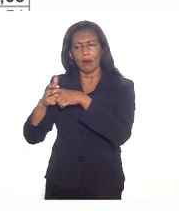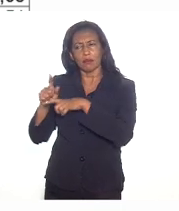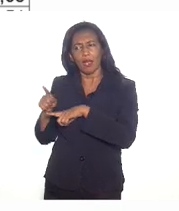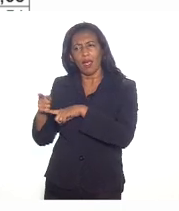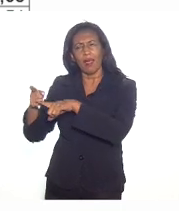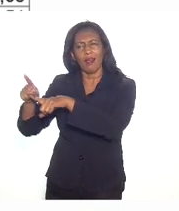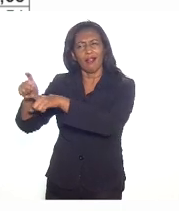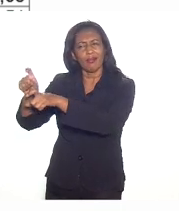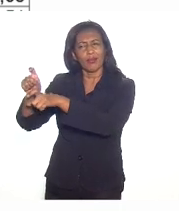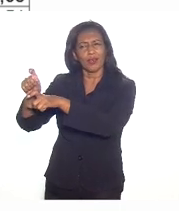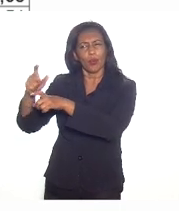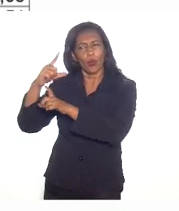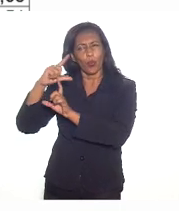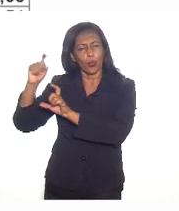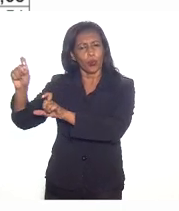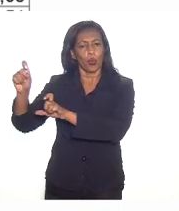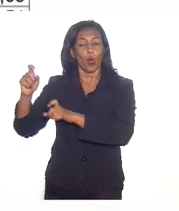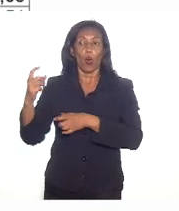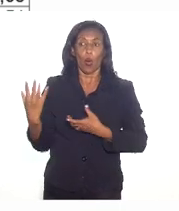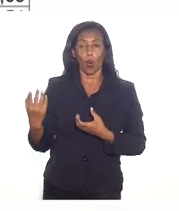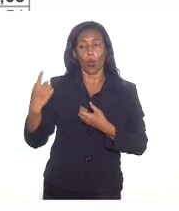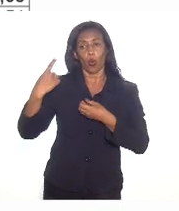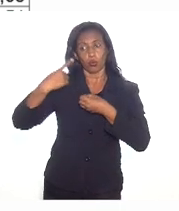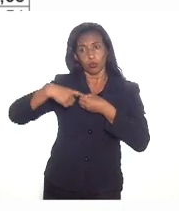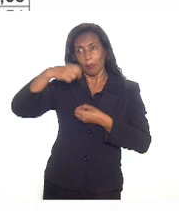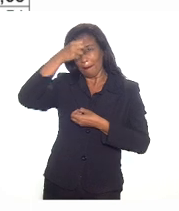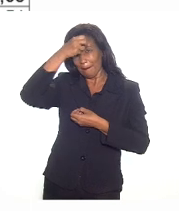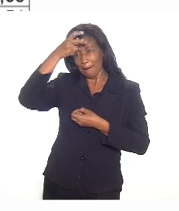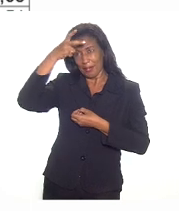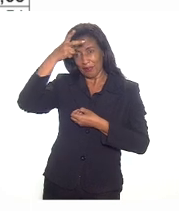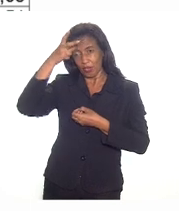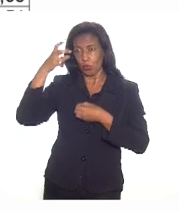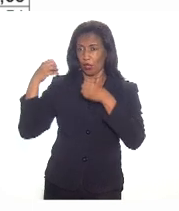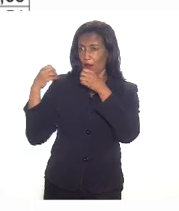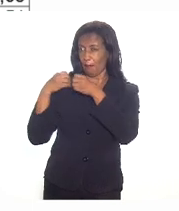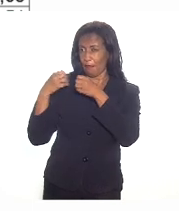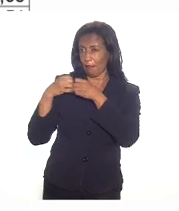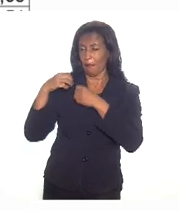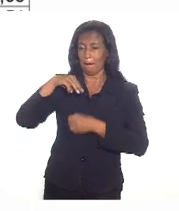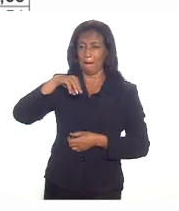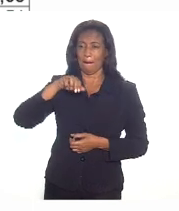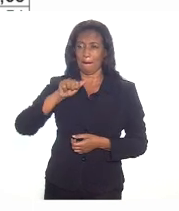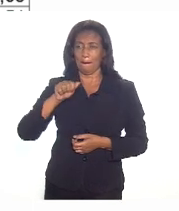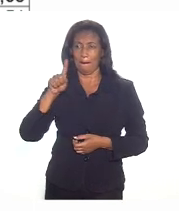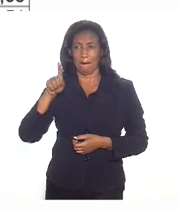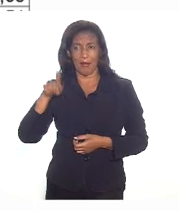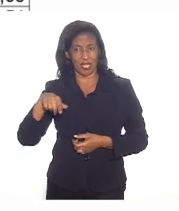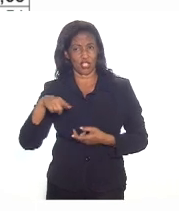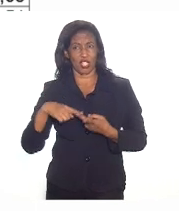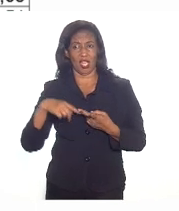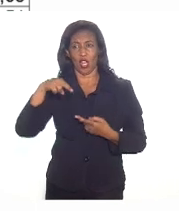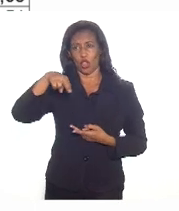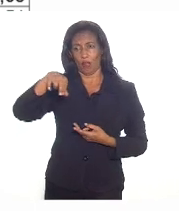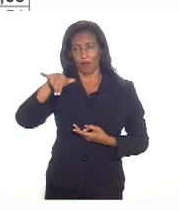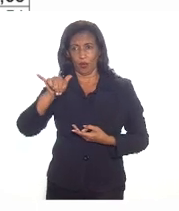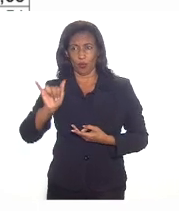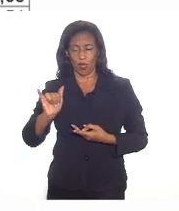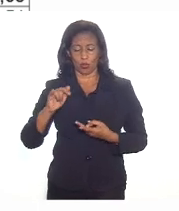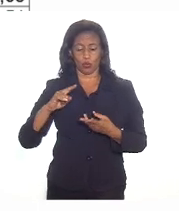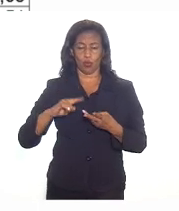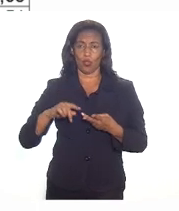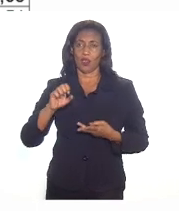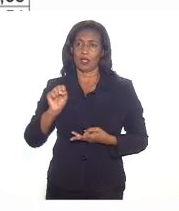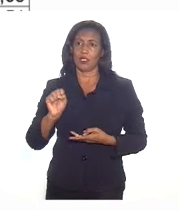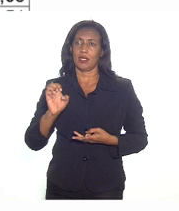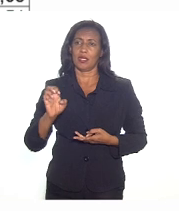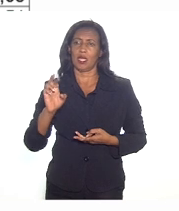fluminense ou mesmo municípios da nossa periferia metropolitana, como Magé, Nova Iguaçu e Seropédica, né?